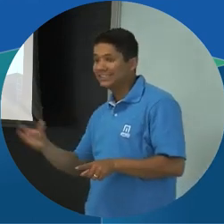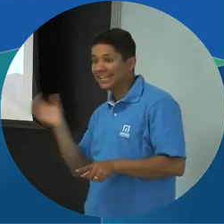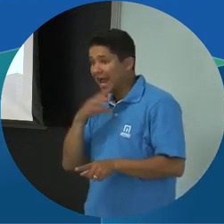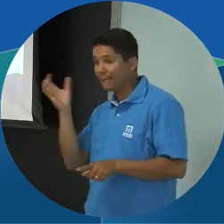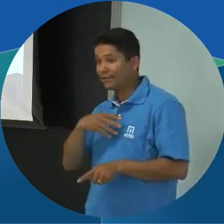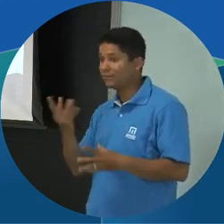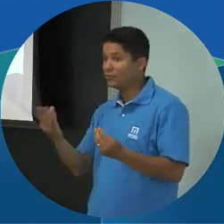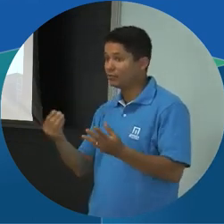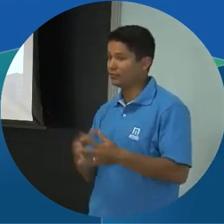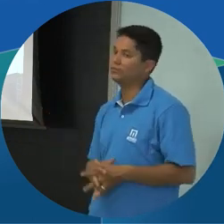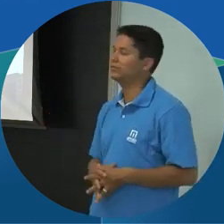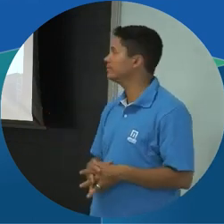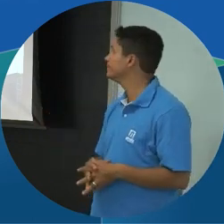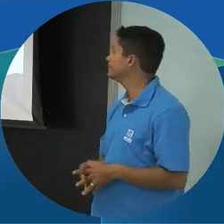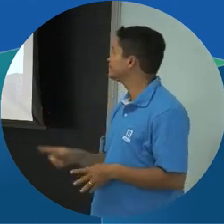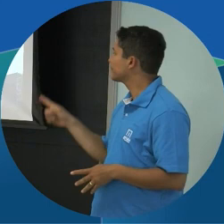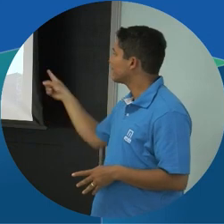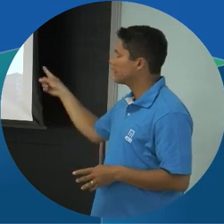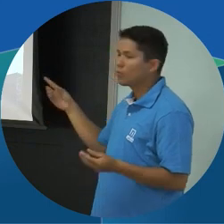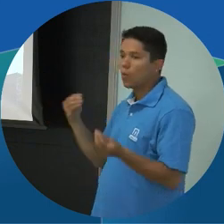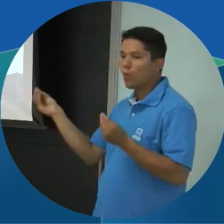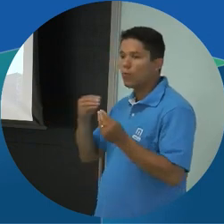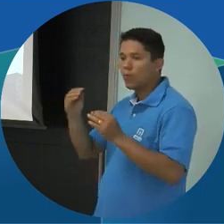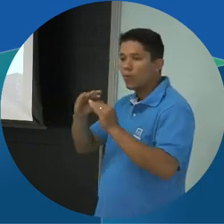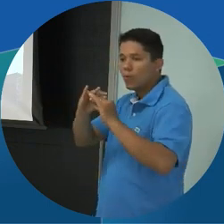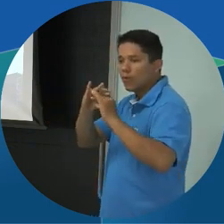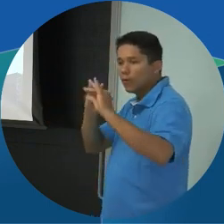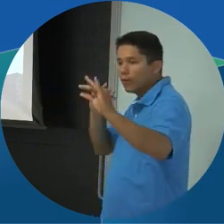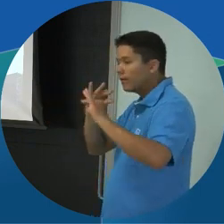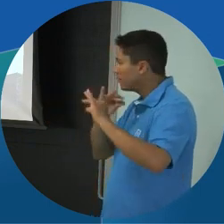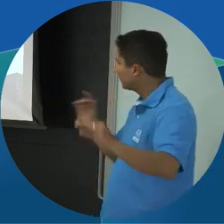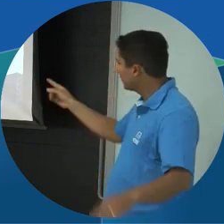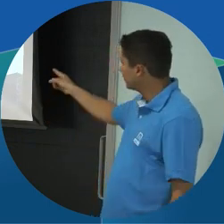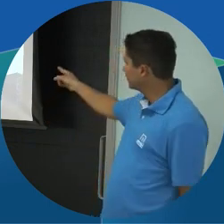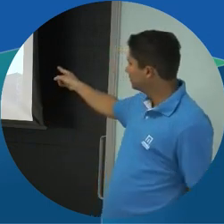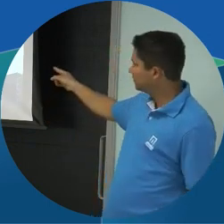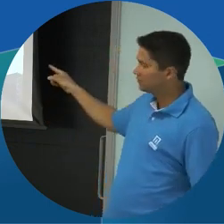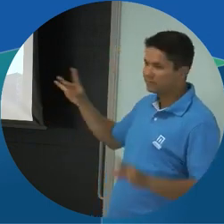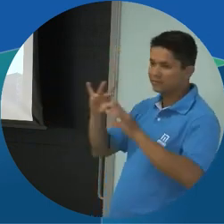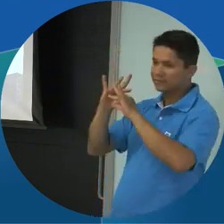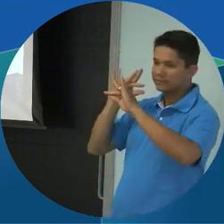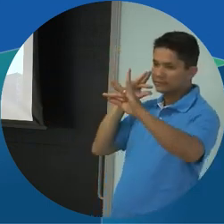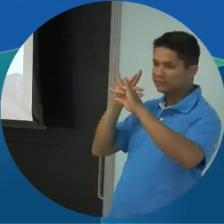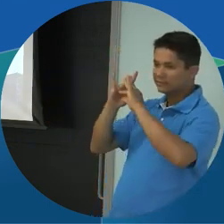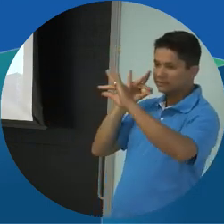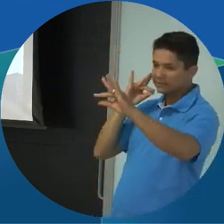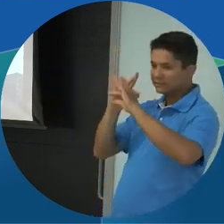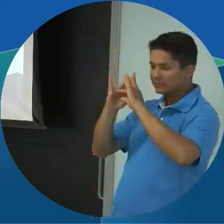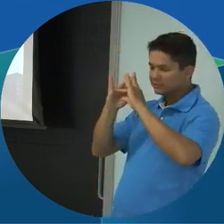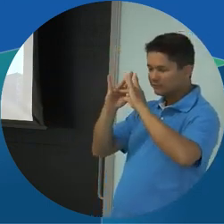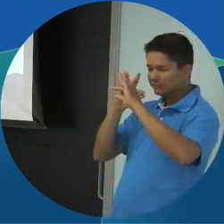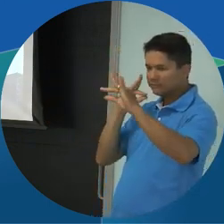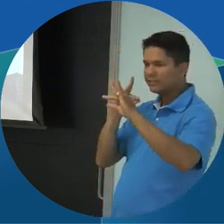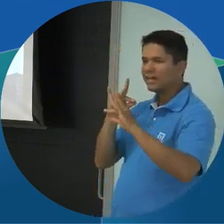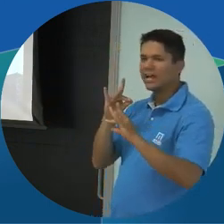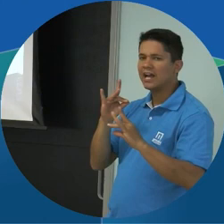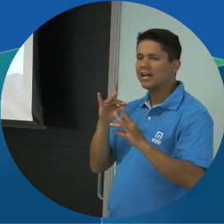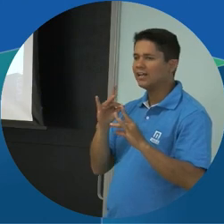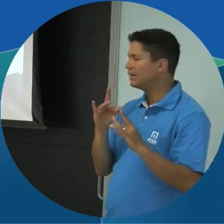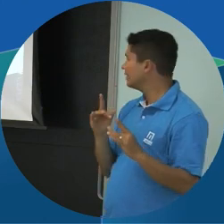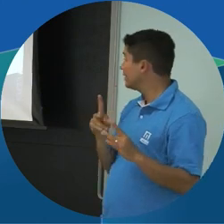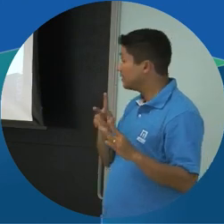d'água basicamente tem essa configuração. Tá? E a gente vai falar um pouco agora sobre essa questão da potência. Denis, qual que é a área que tem